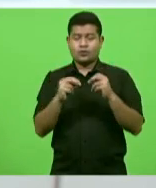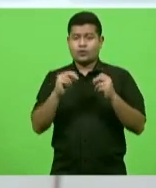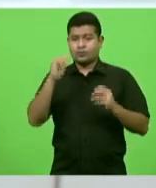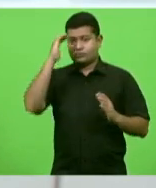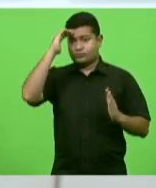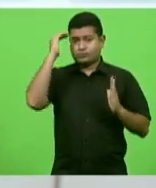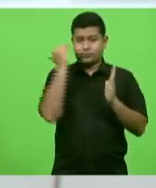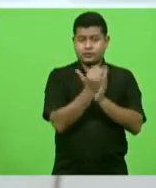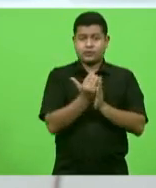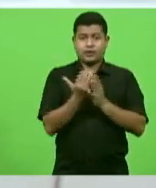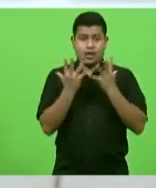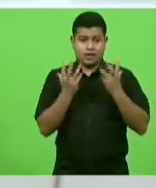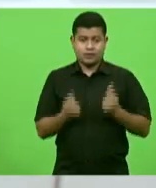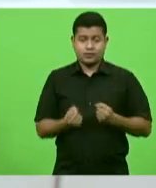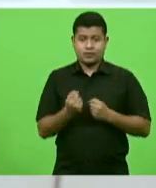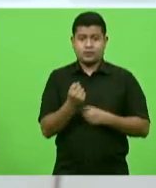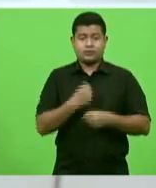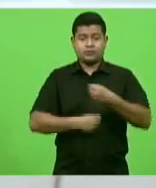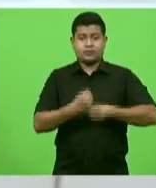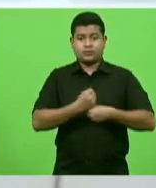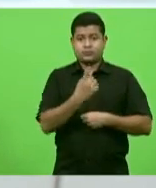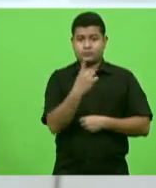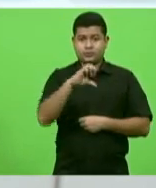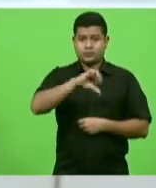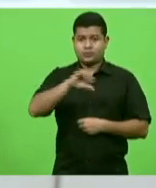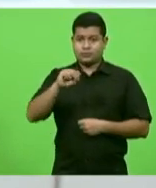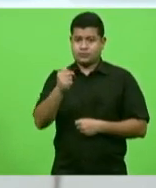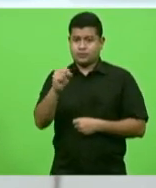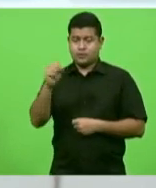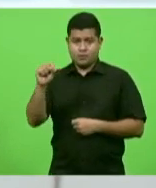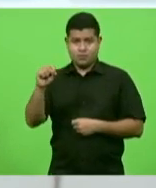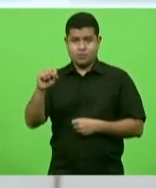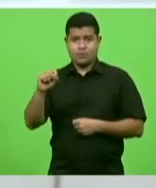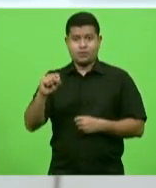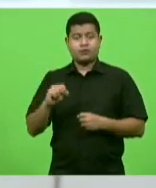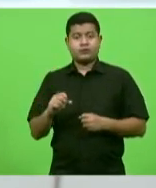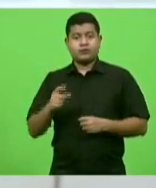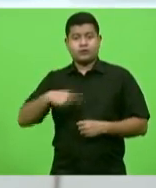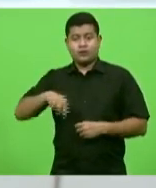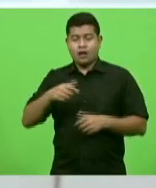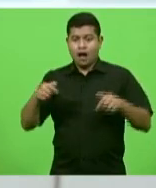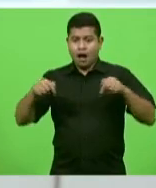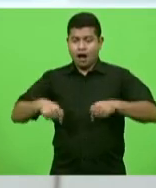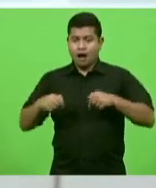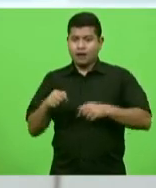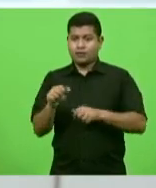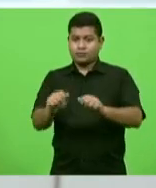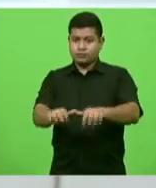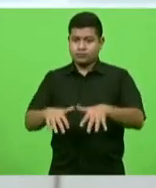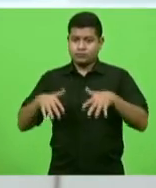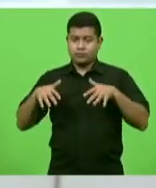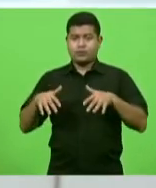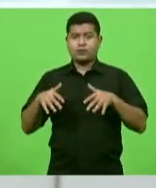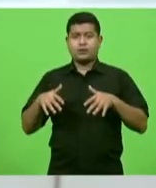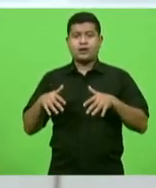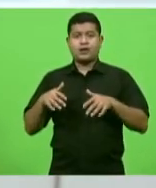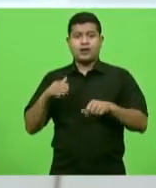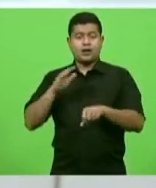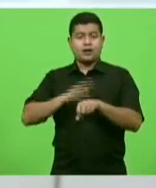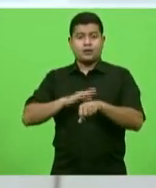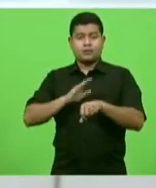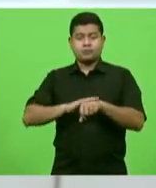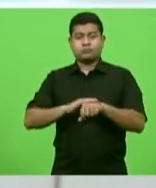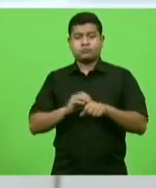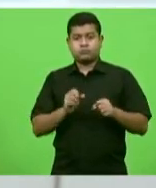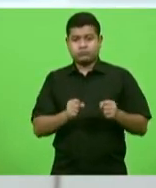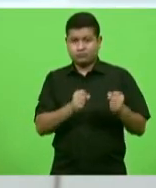em 1988 nós estamos todos dessa seção sentores do poder-dever que